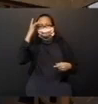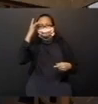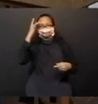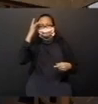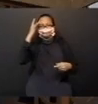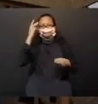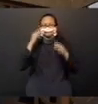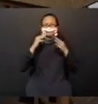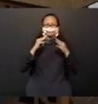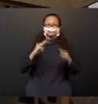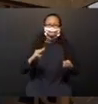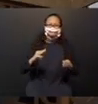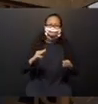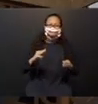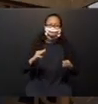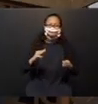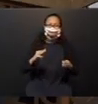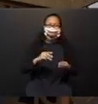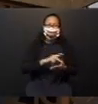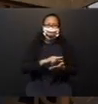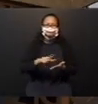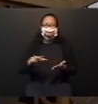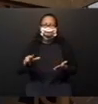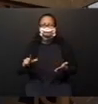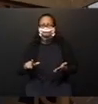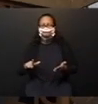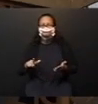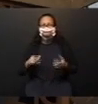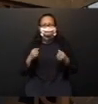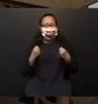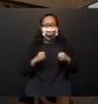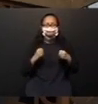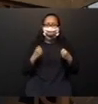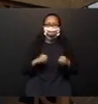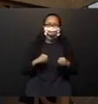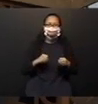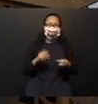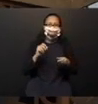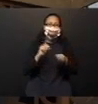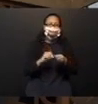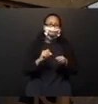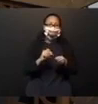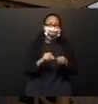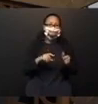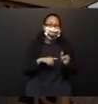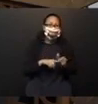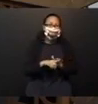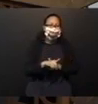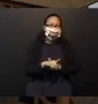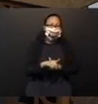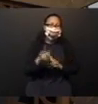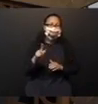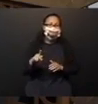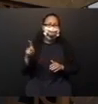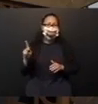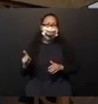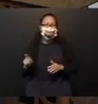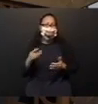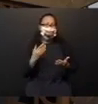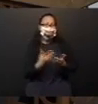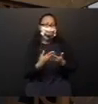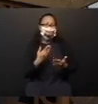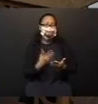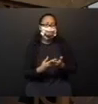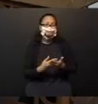mandam muitas mensagens desnecessárias. Faça perguntas para o seu professor relativa à aula. Mande